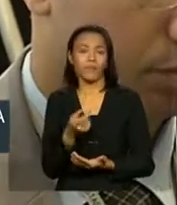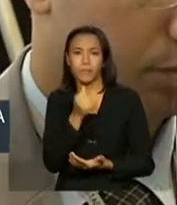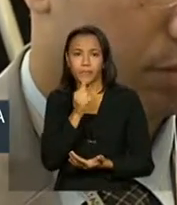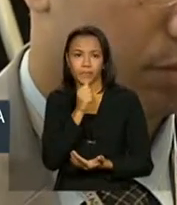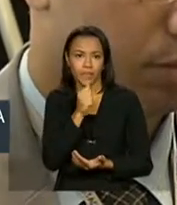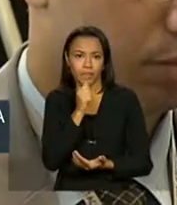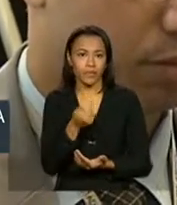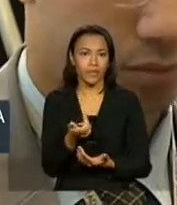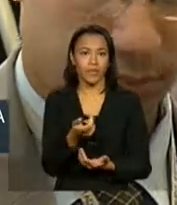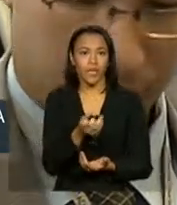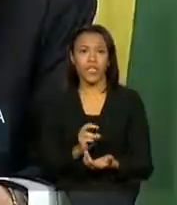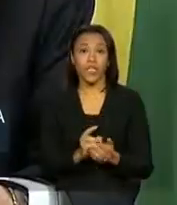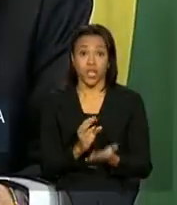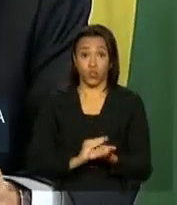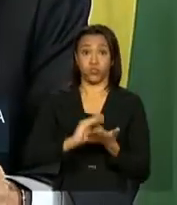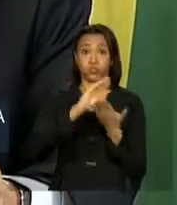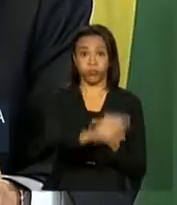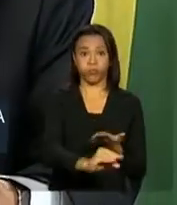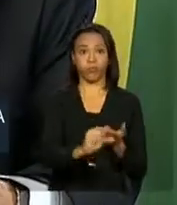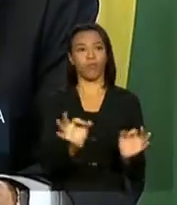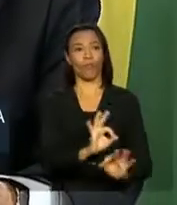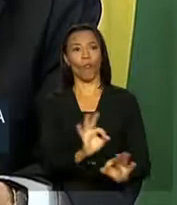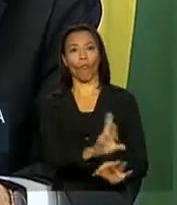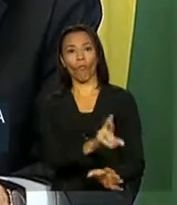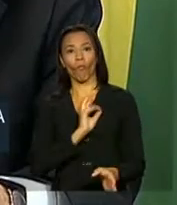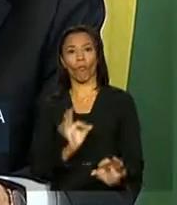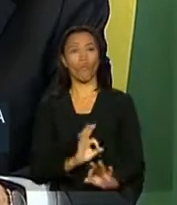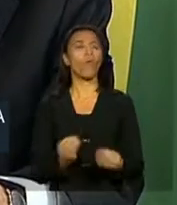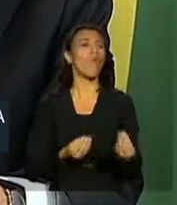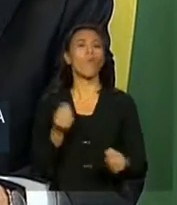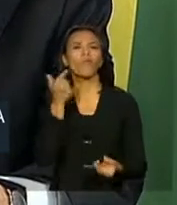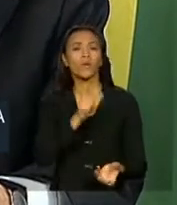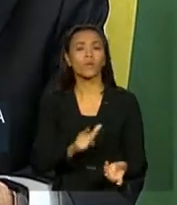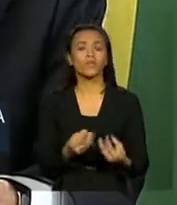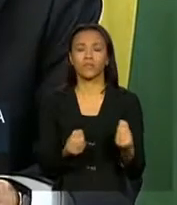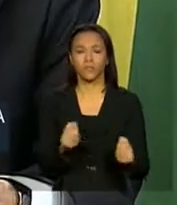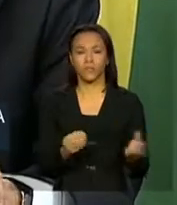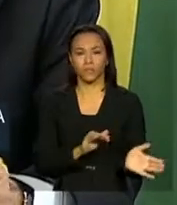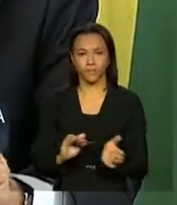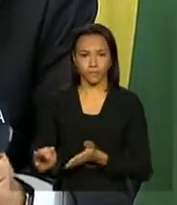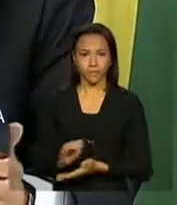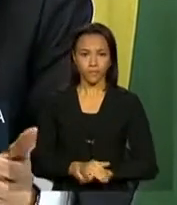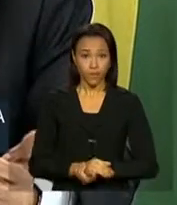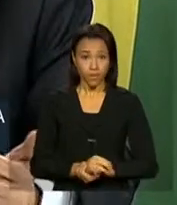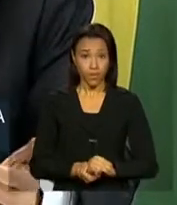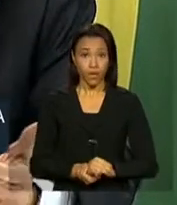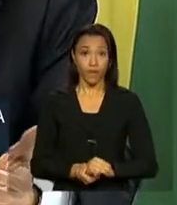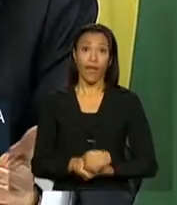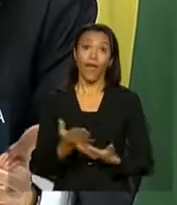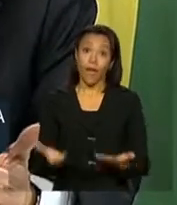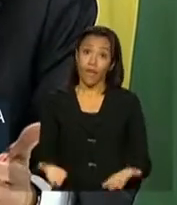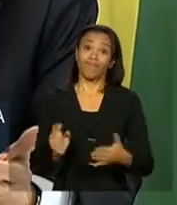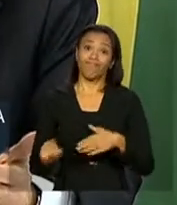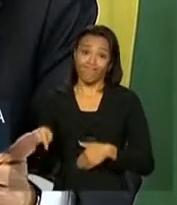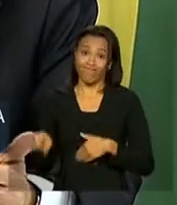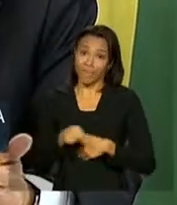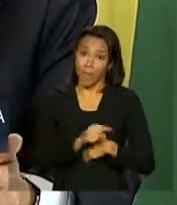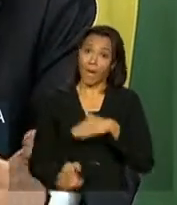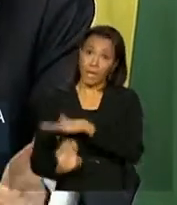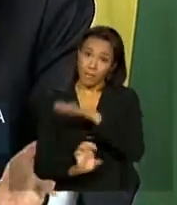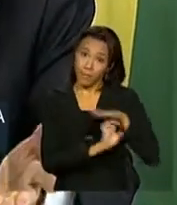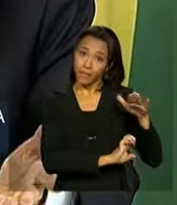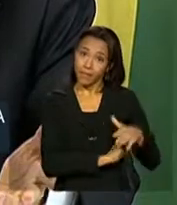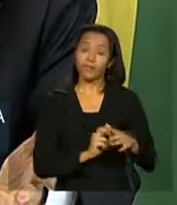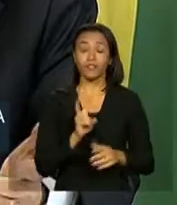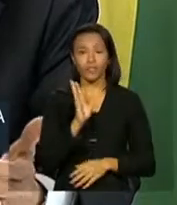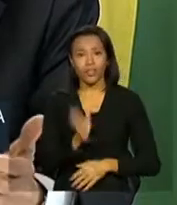não amortizados? Sim, ainda bem que você fala em margem de lucros. O que está ocorrendo é que são empresas que